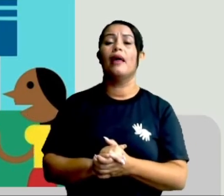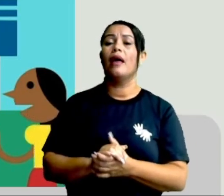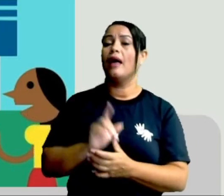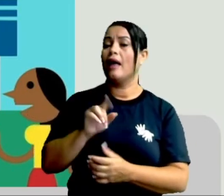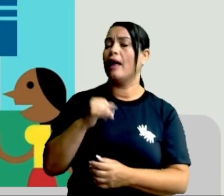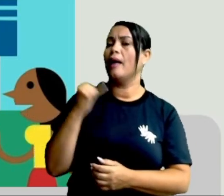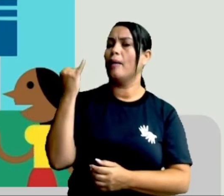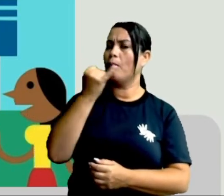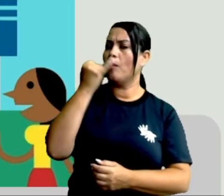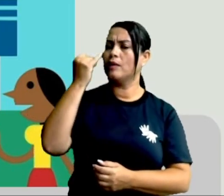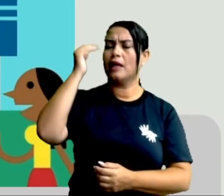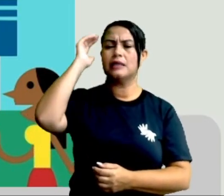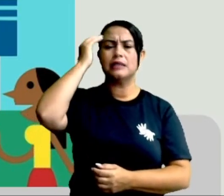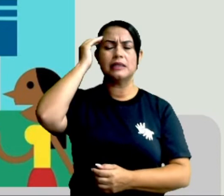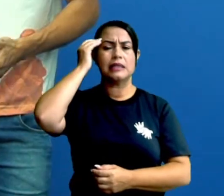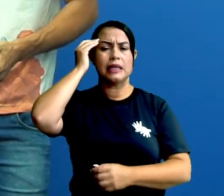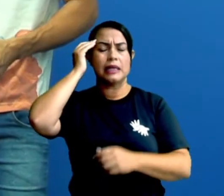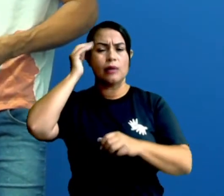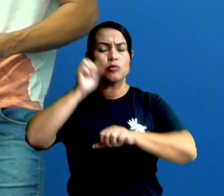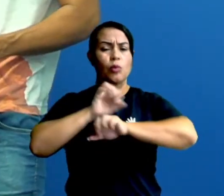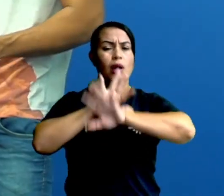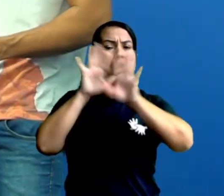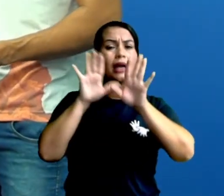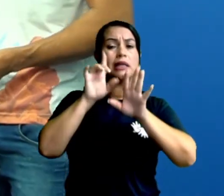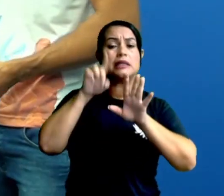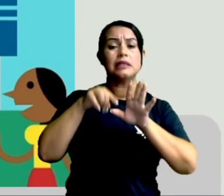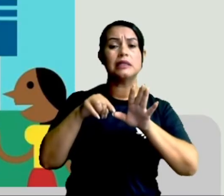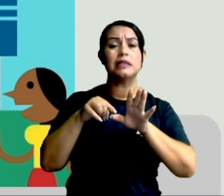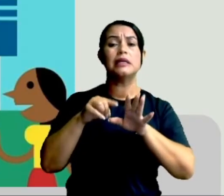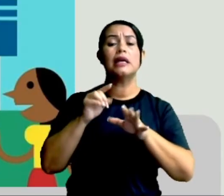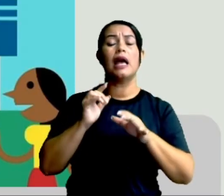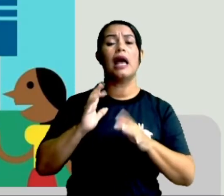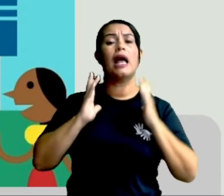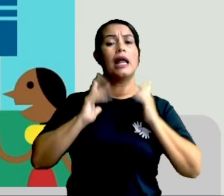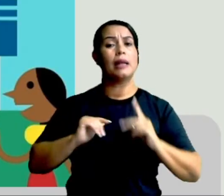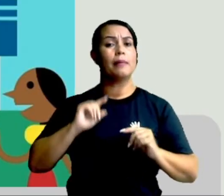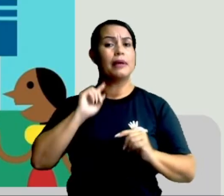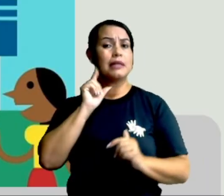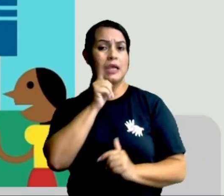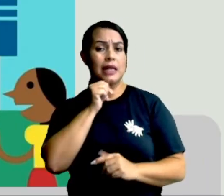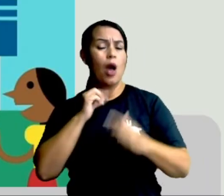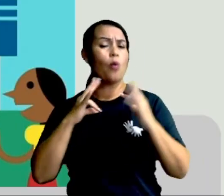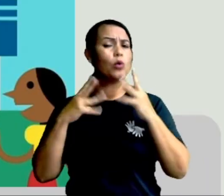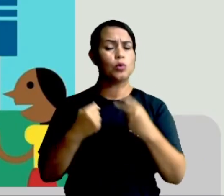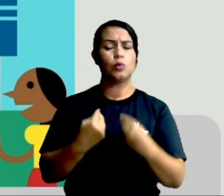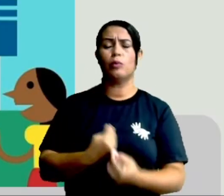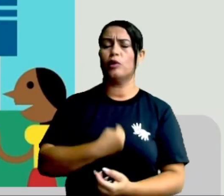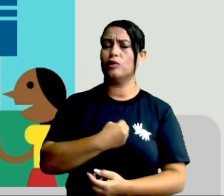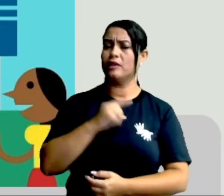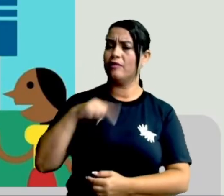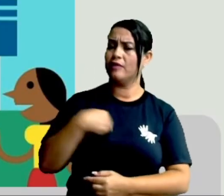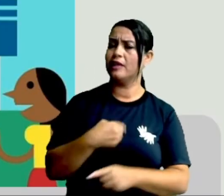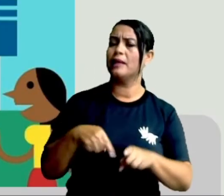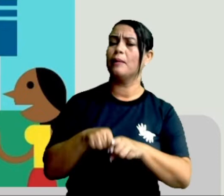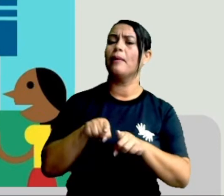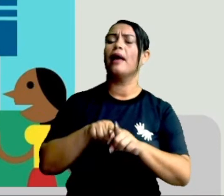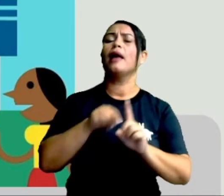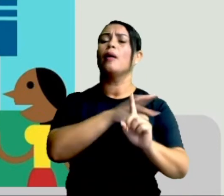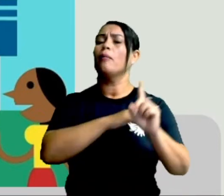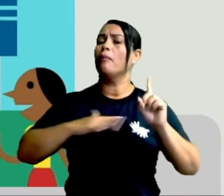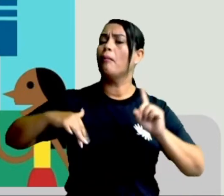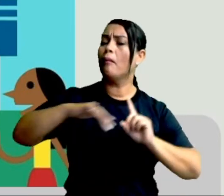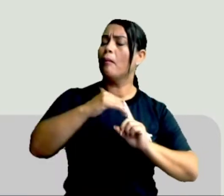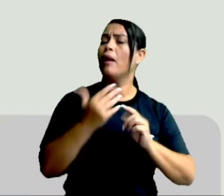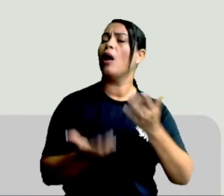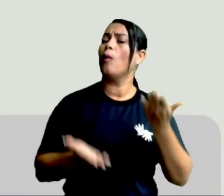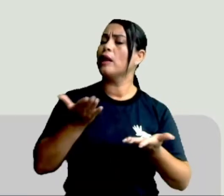né, de entendermos que o saneamento básico é extremamente importante para a nossa vida e também para a vida, para o equilíbrio ambiental, né, para o